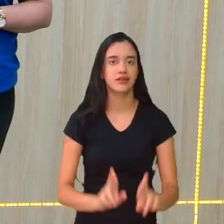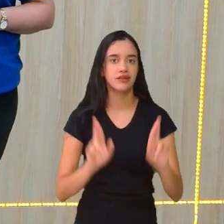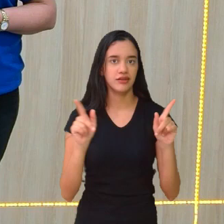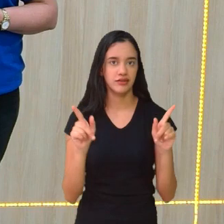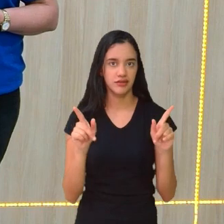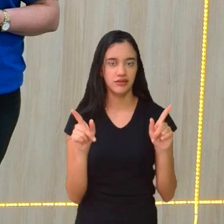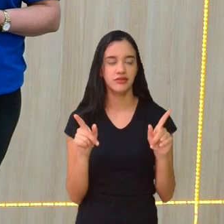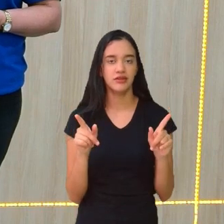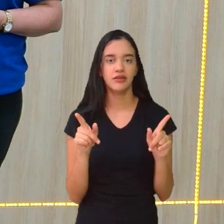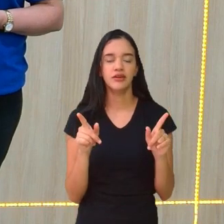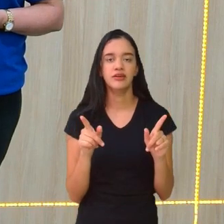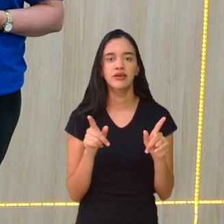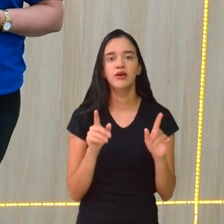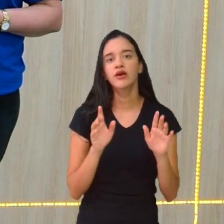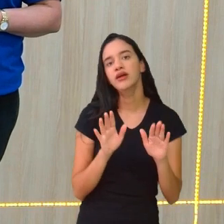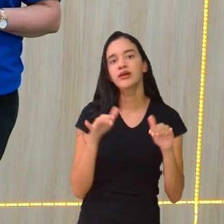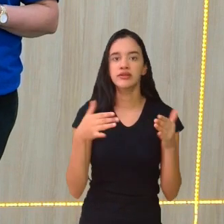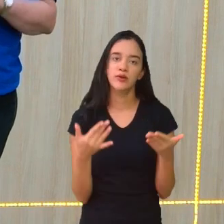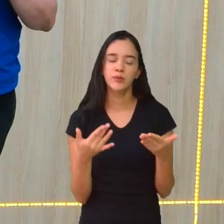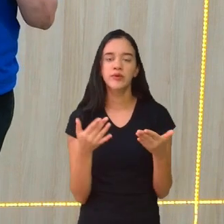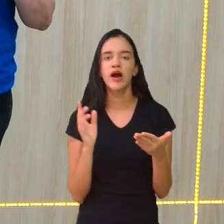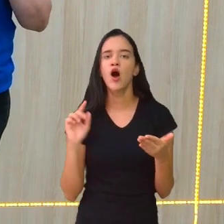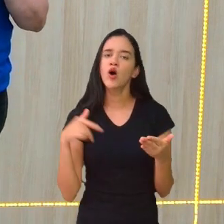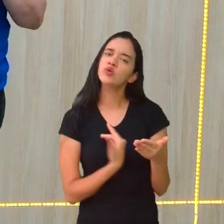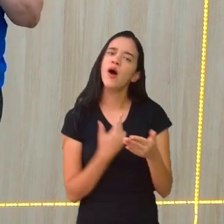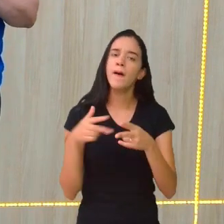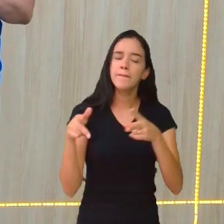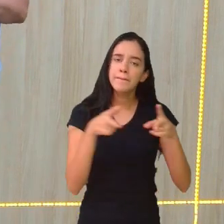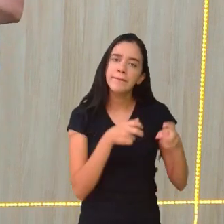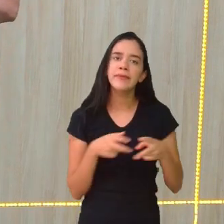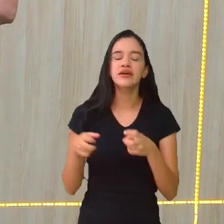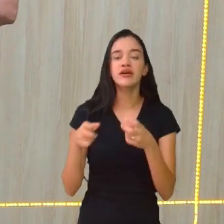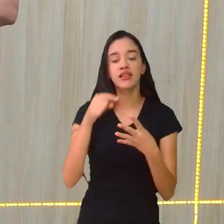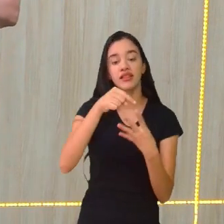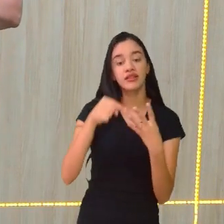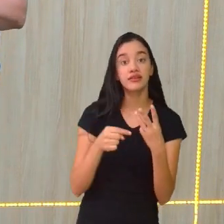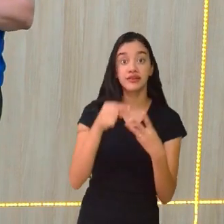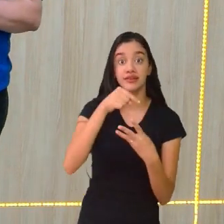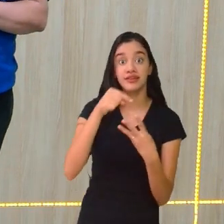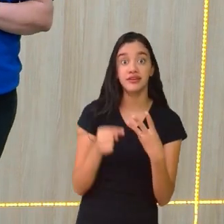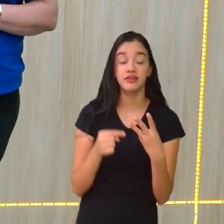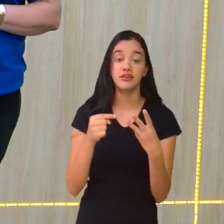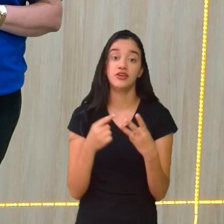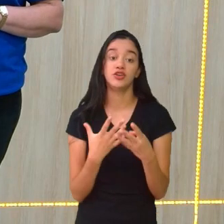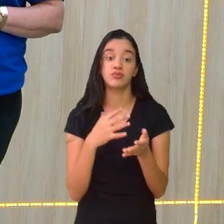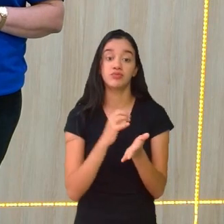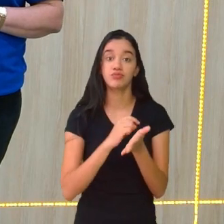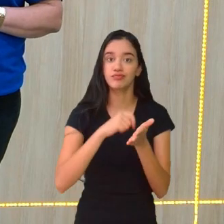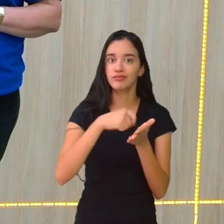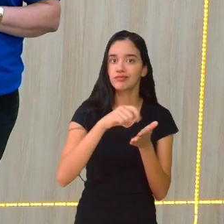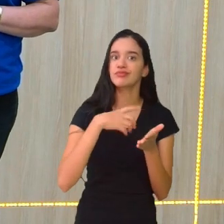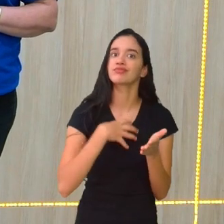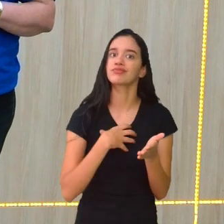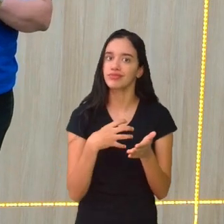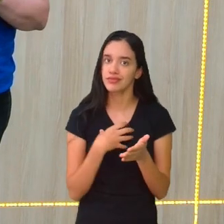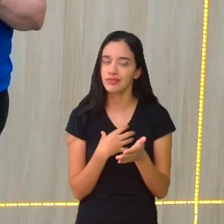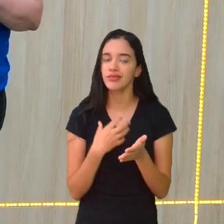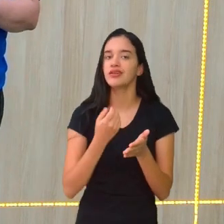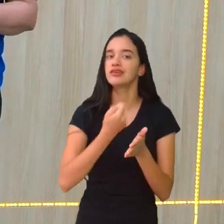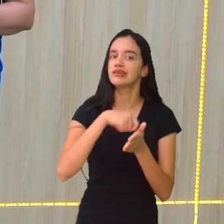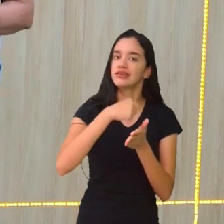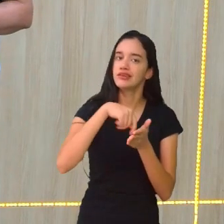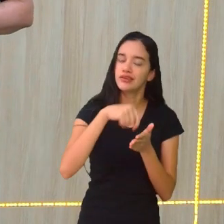fala dessa filha, não é? Então, nós percebemos que há 3 maneiras de escrever diferente, não é?